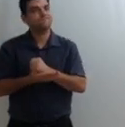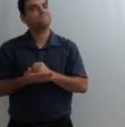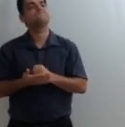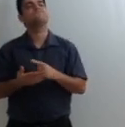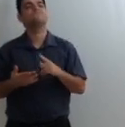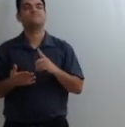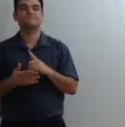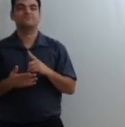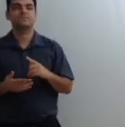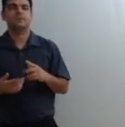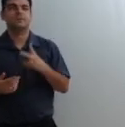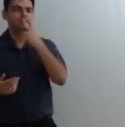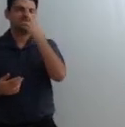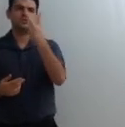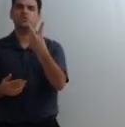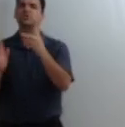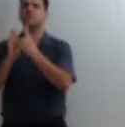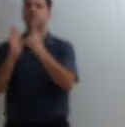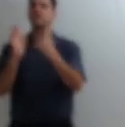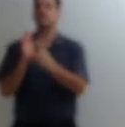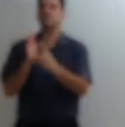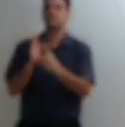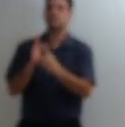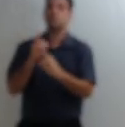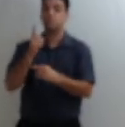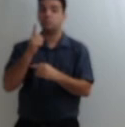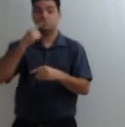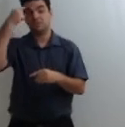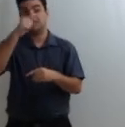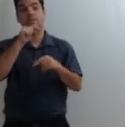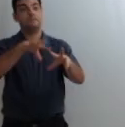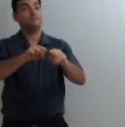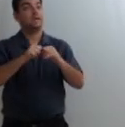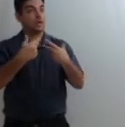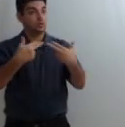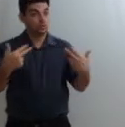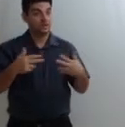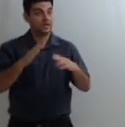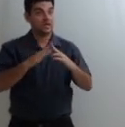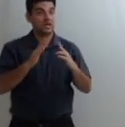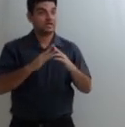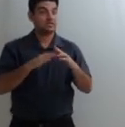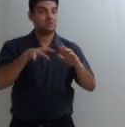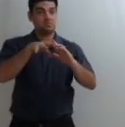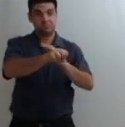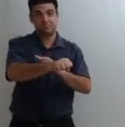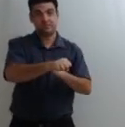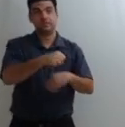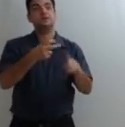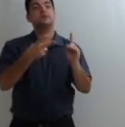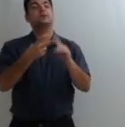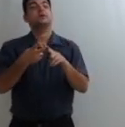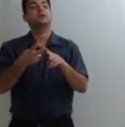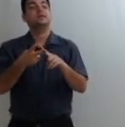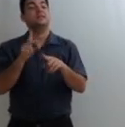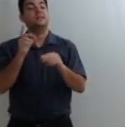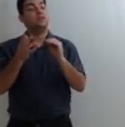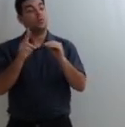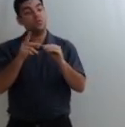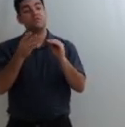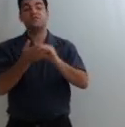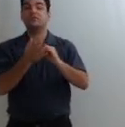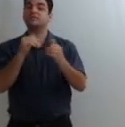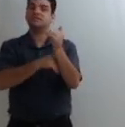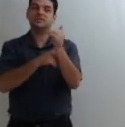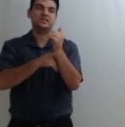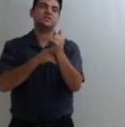dois decretos, um de busca e apreensão e um de afastamento de sigilos em desfavor